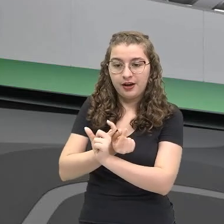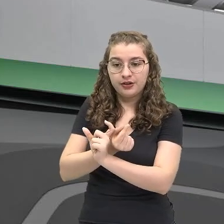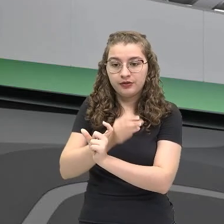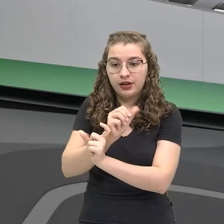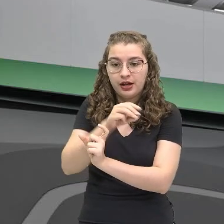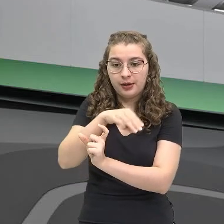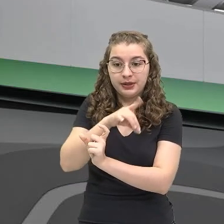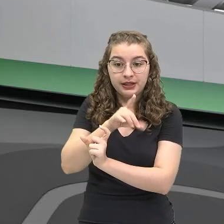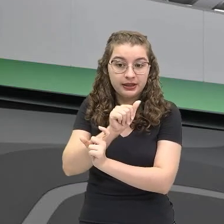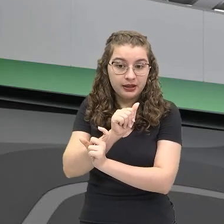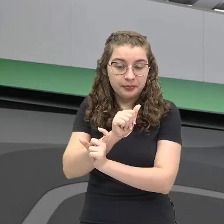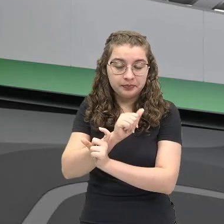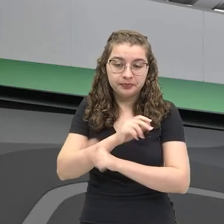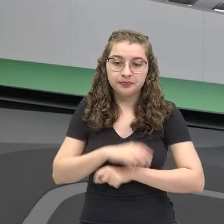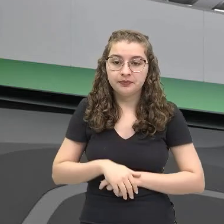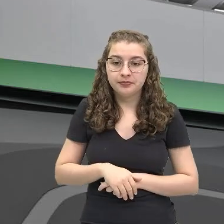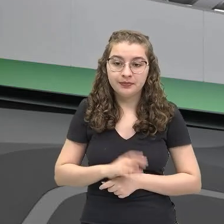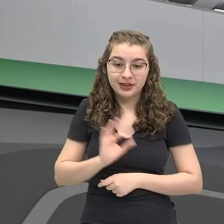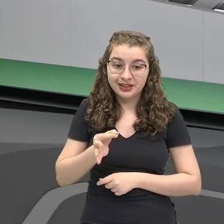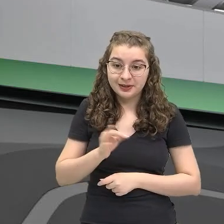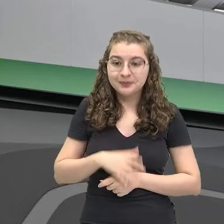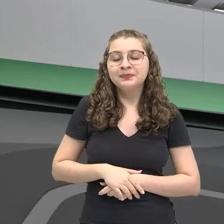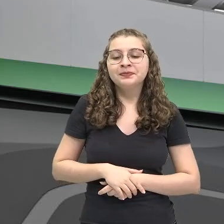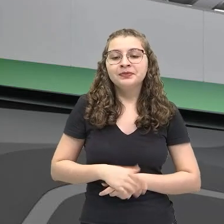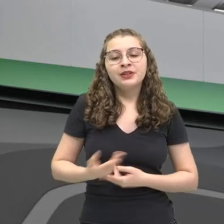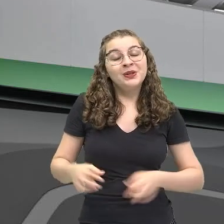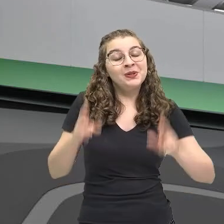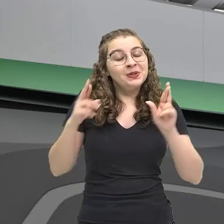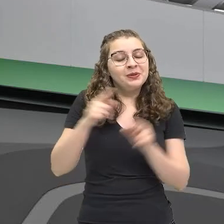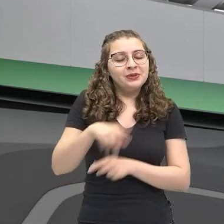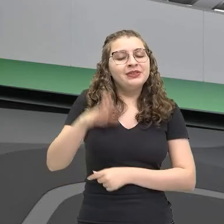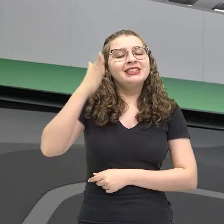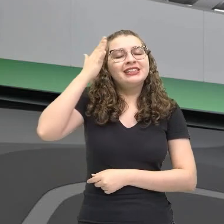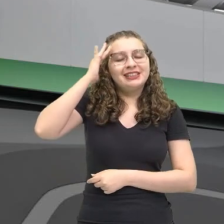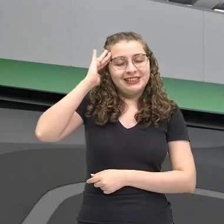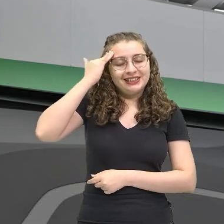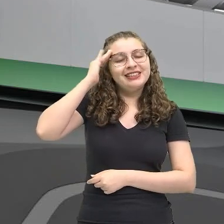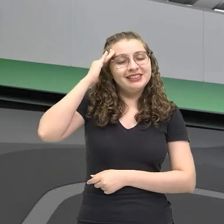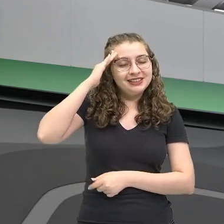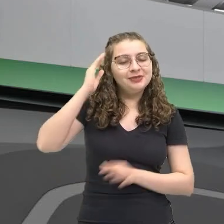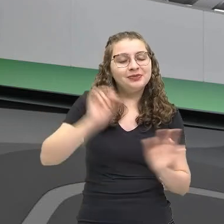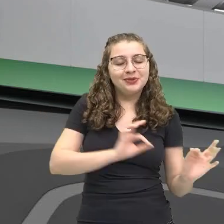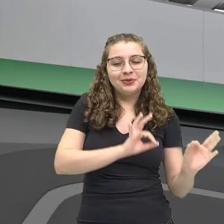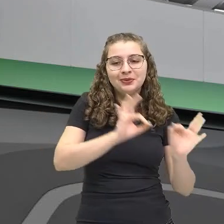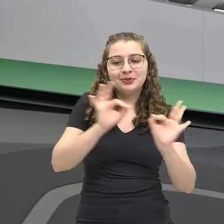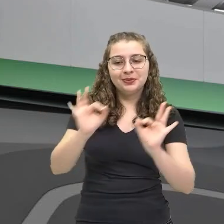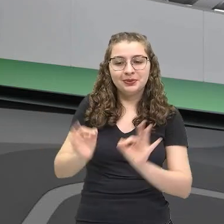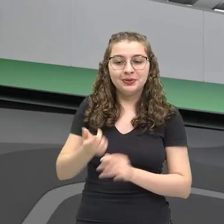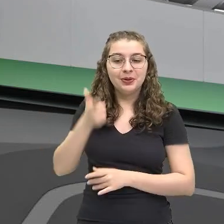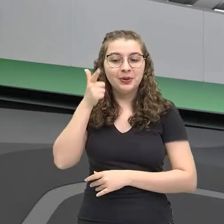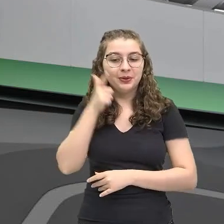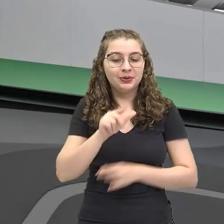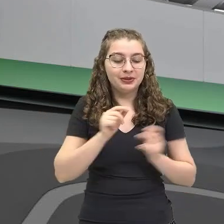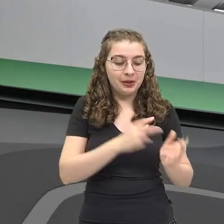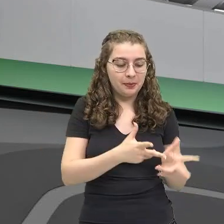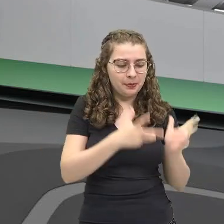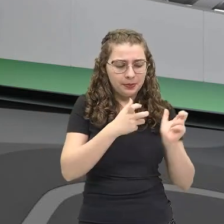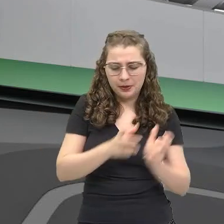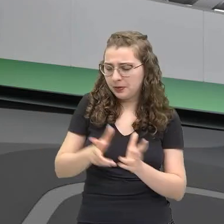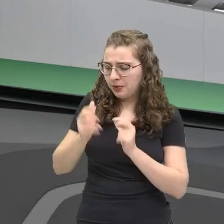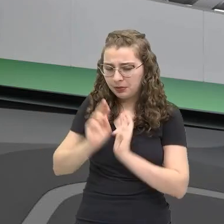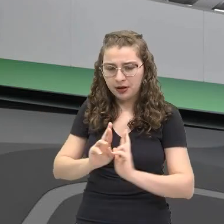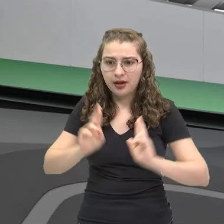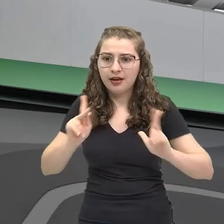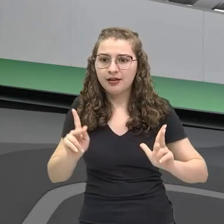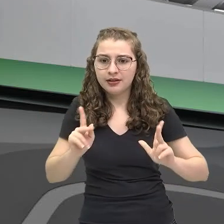final. Certo? Então, eu espero que vocês tenham compreendido, consigam diferenciar uma